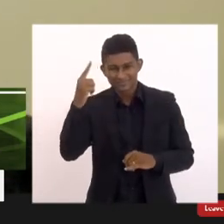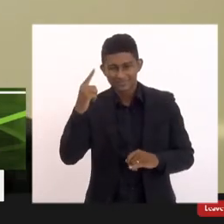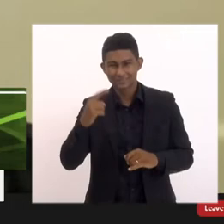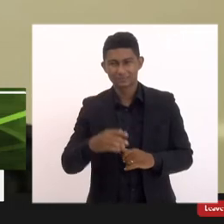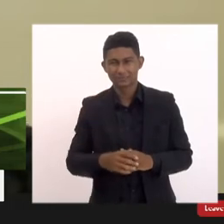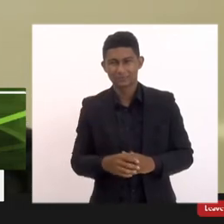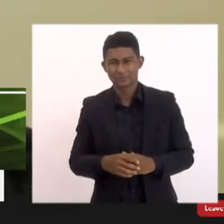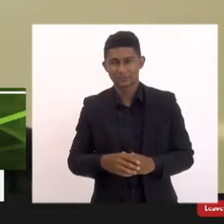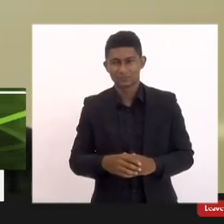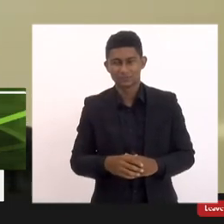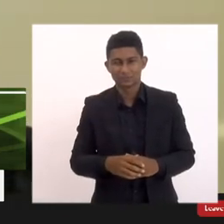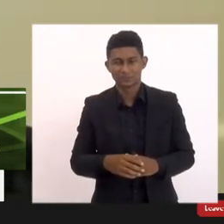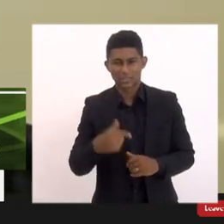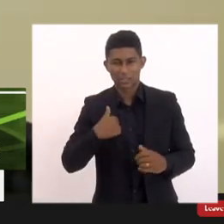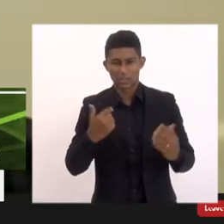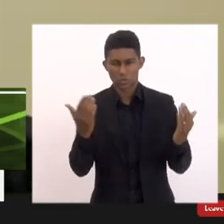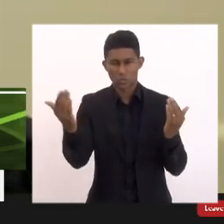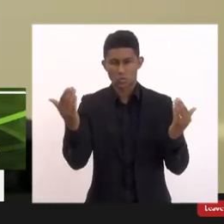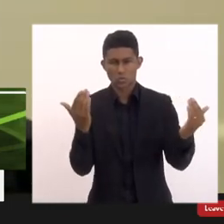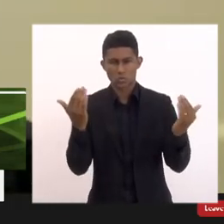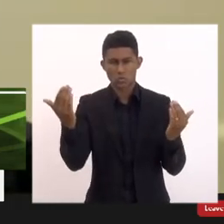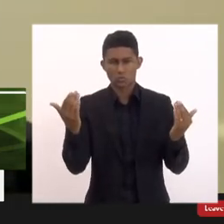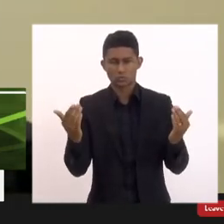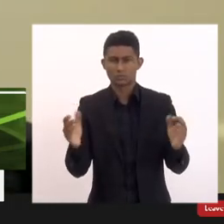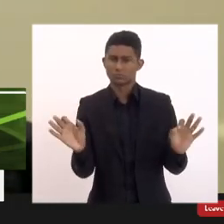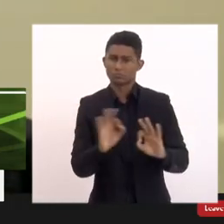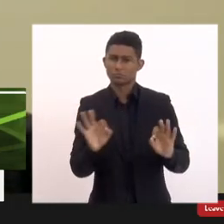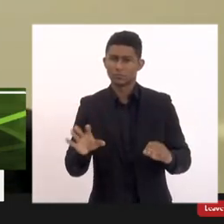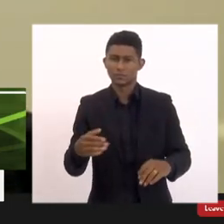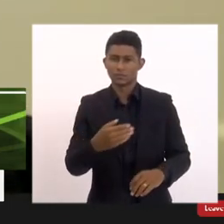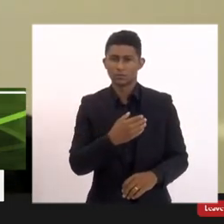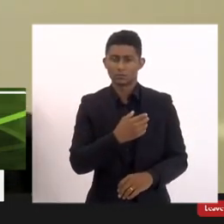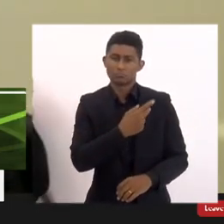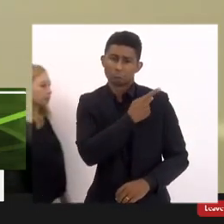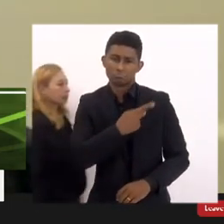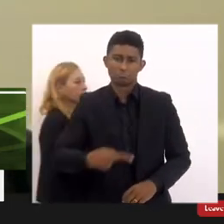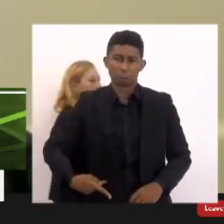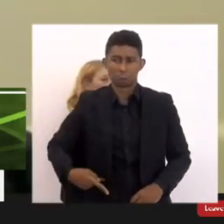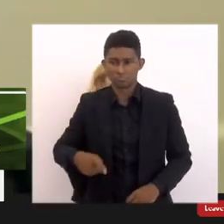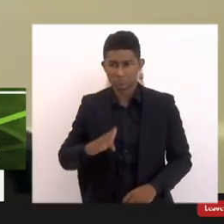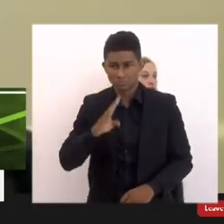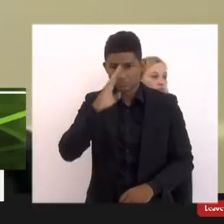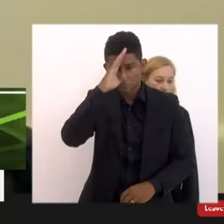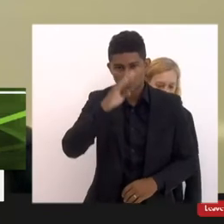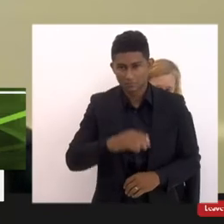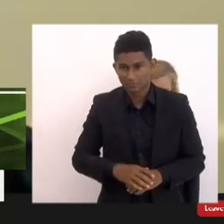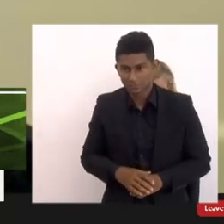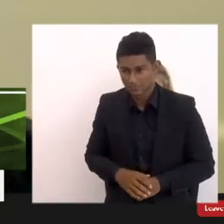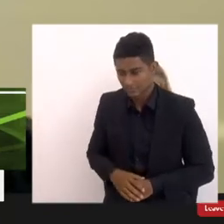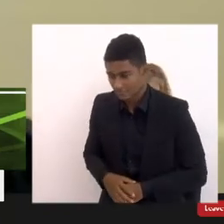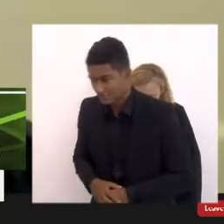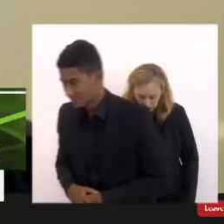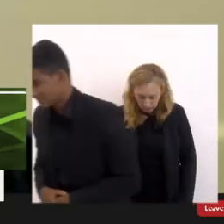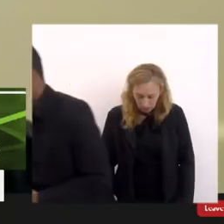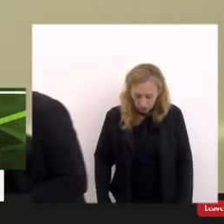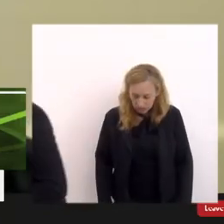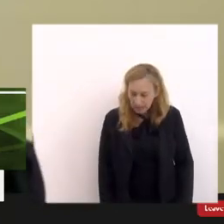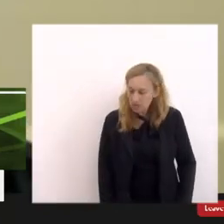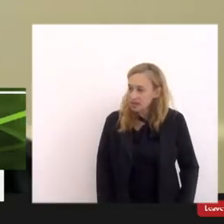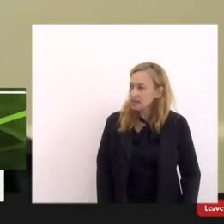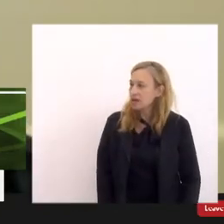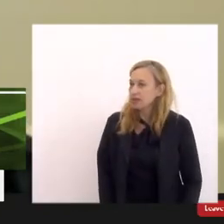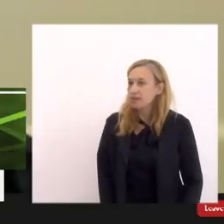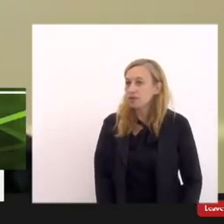Eu não quero fazer comparações, mas o Brasil elegeu o Bolsonaro às custas de rede social, gente. O Bolsonaro não tinha propaganda na